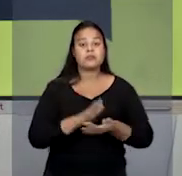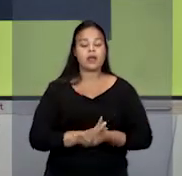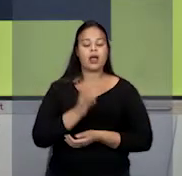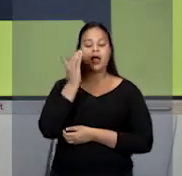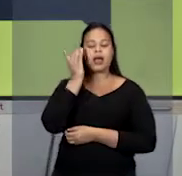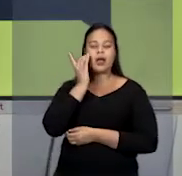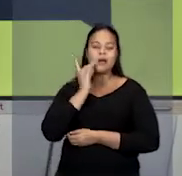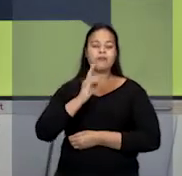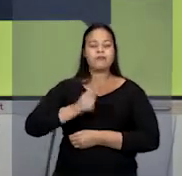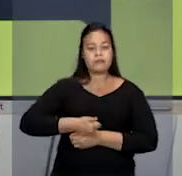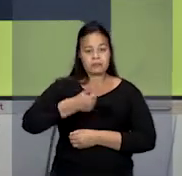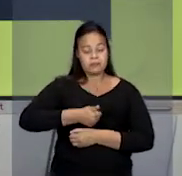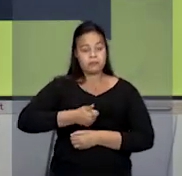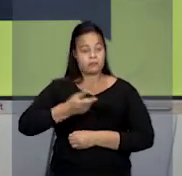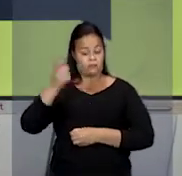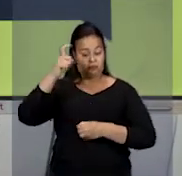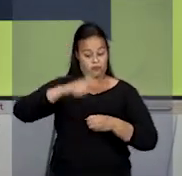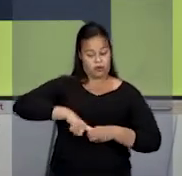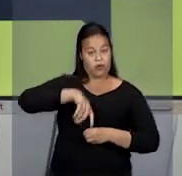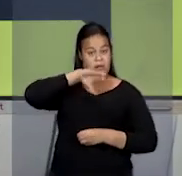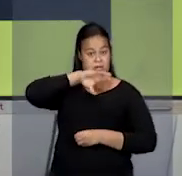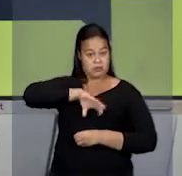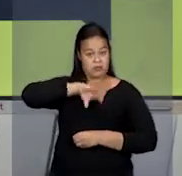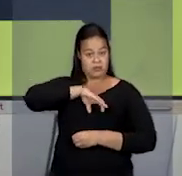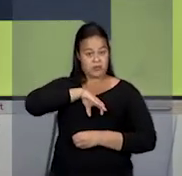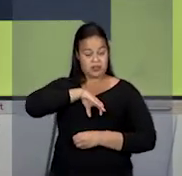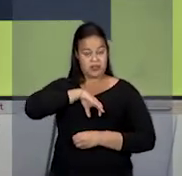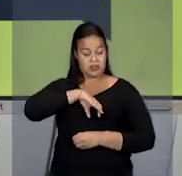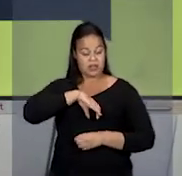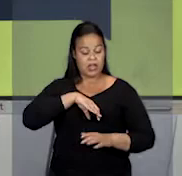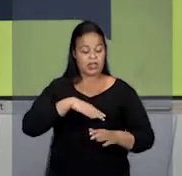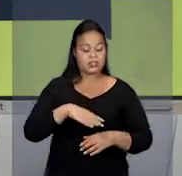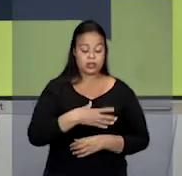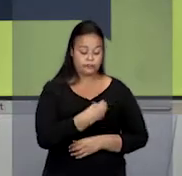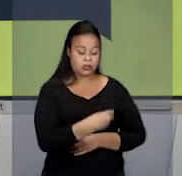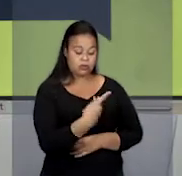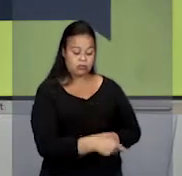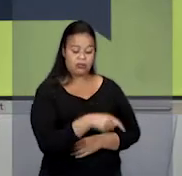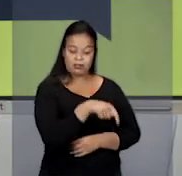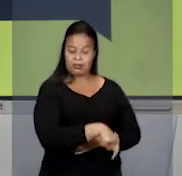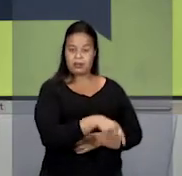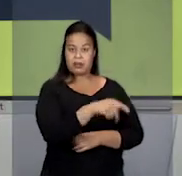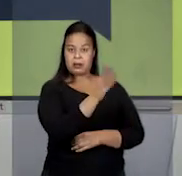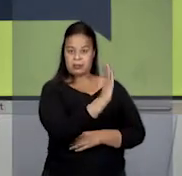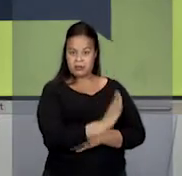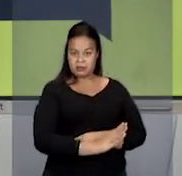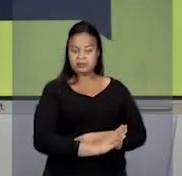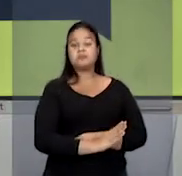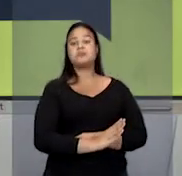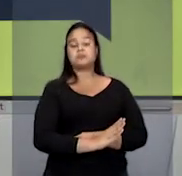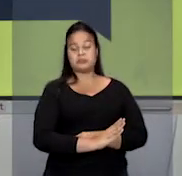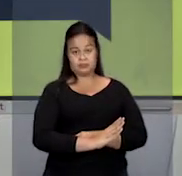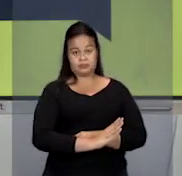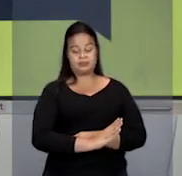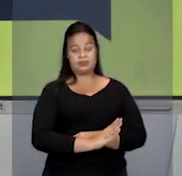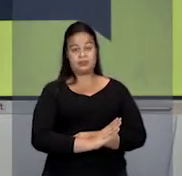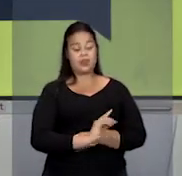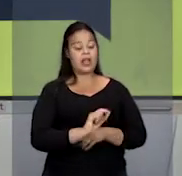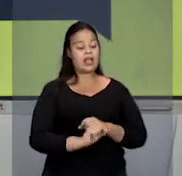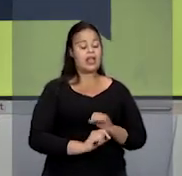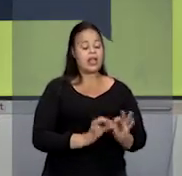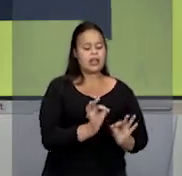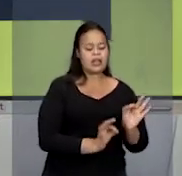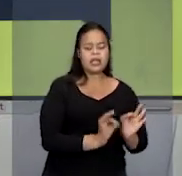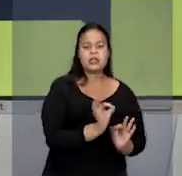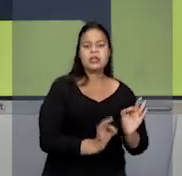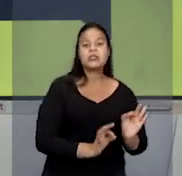volta a Portugal, deixa o Pedro de Alcântara, o filho dele, aqui, né? E aí, quem toma conta